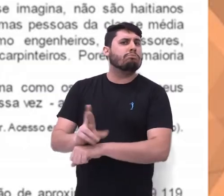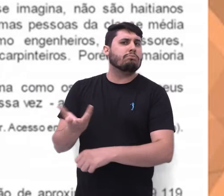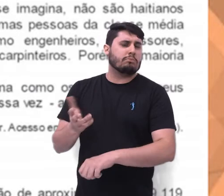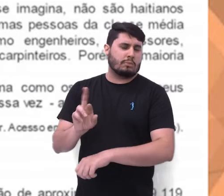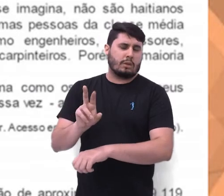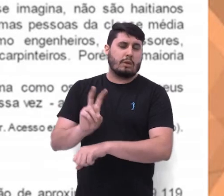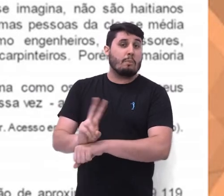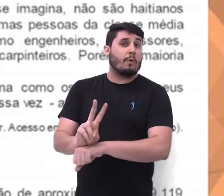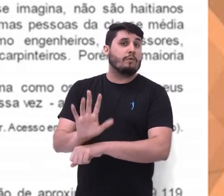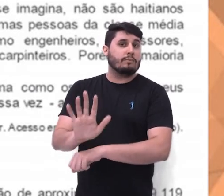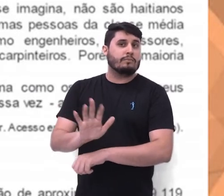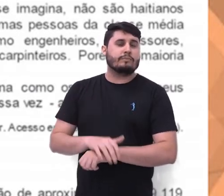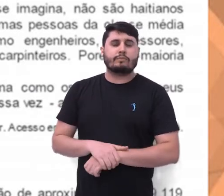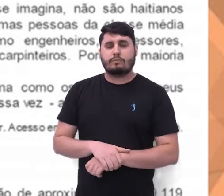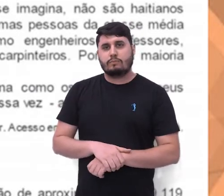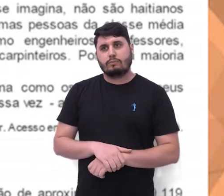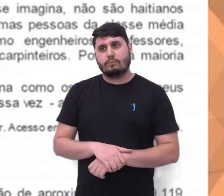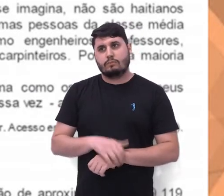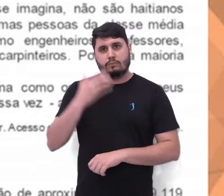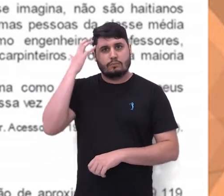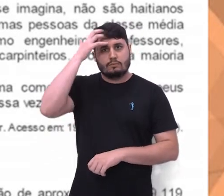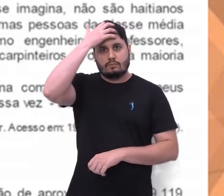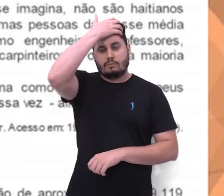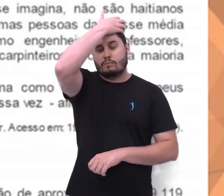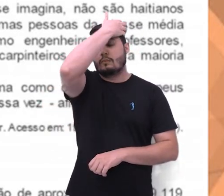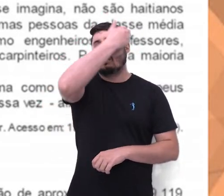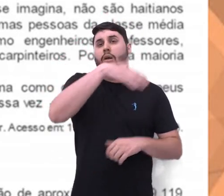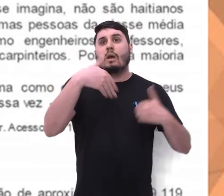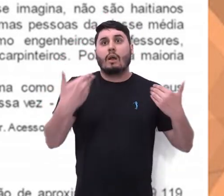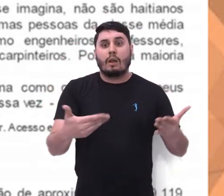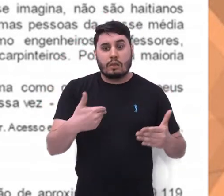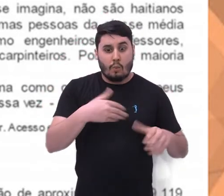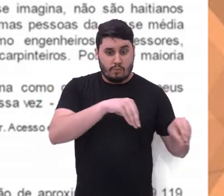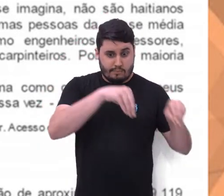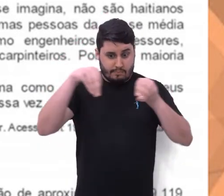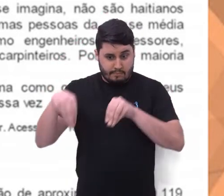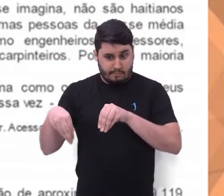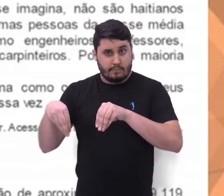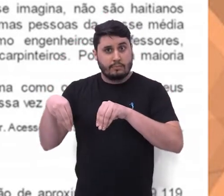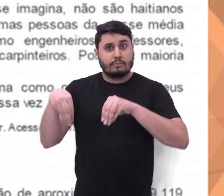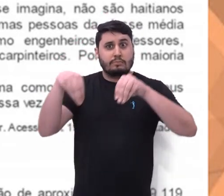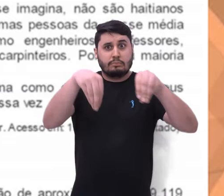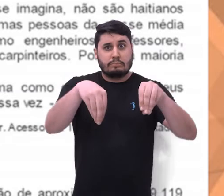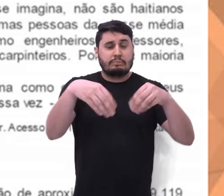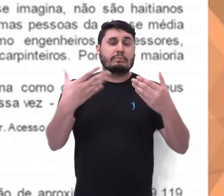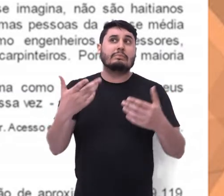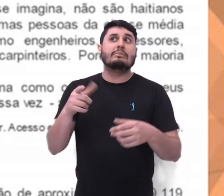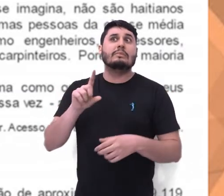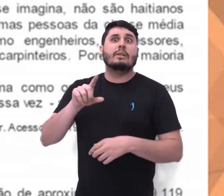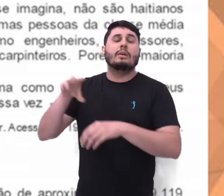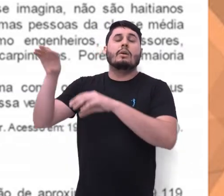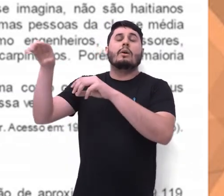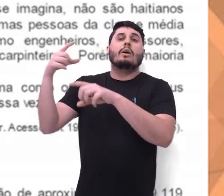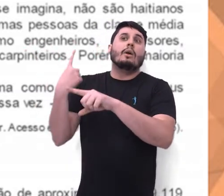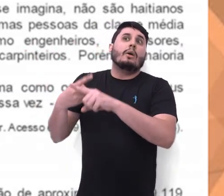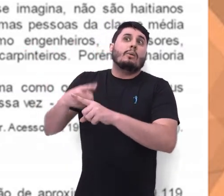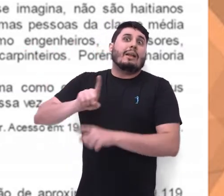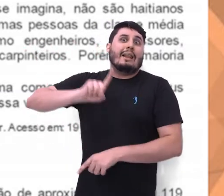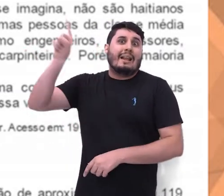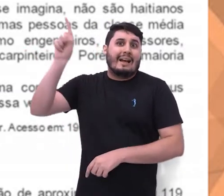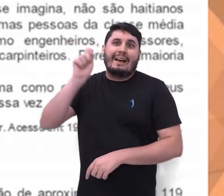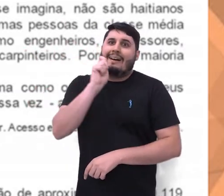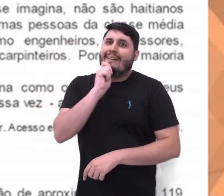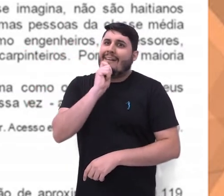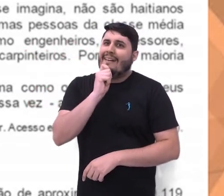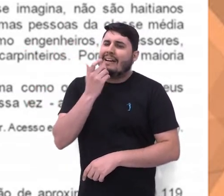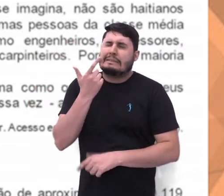A imigração ocorre porque o Haiti ainda não se recuperou dos estragos causados pelo